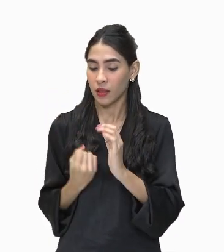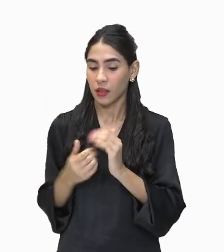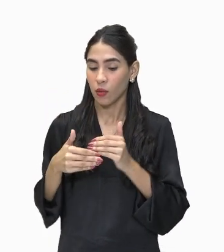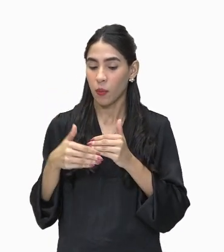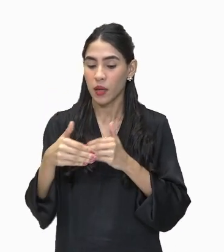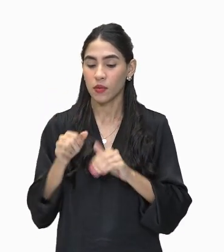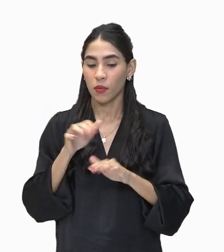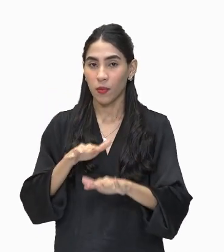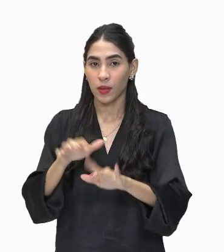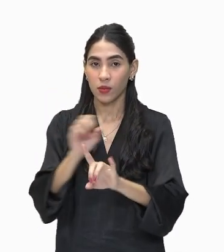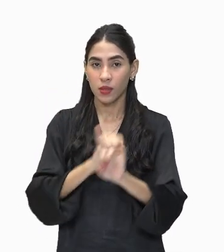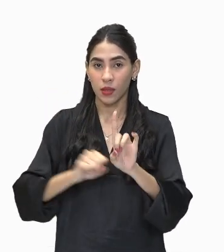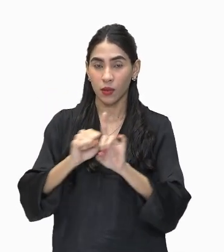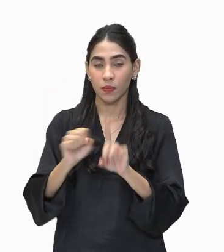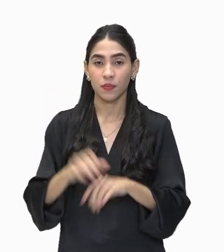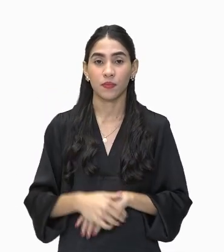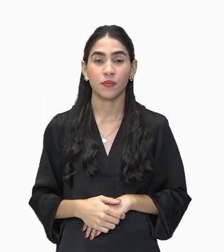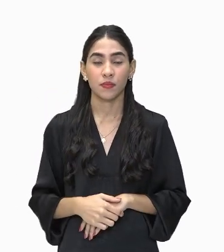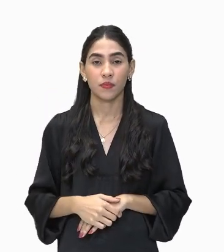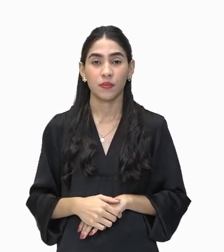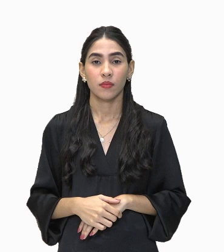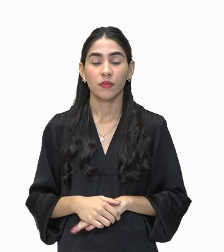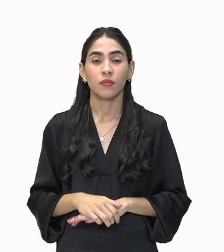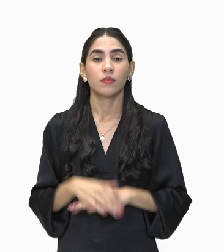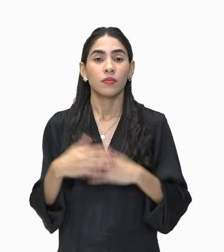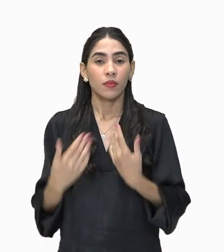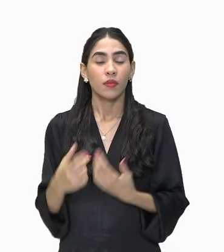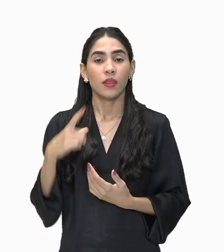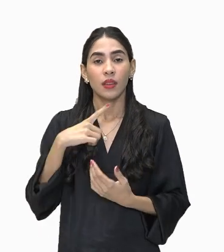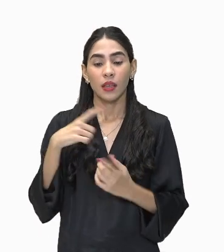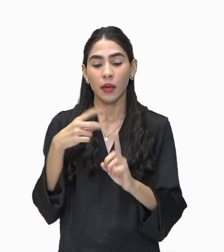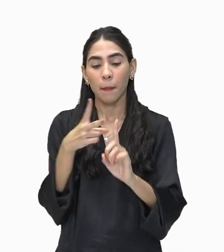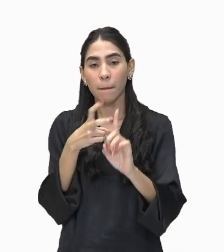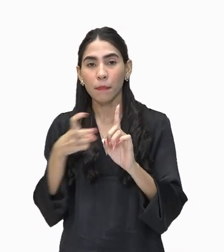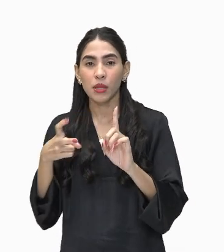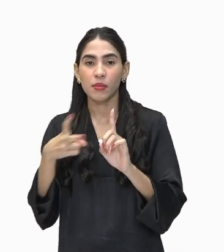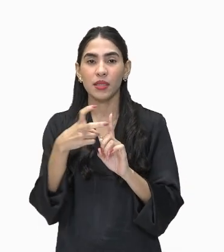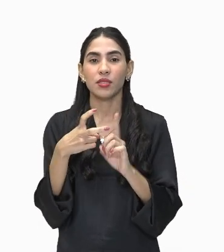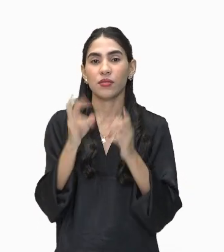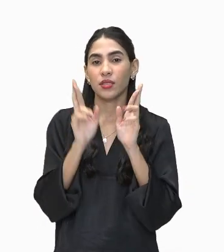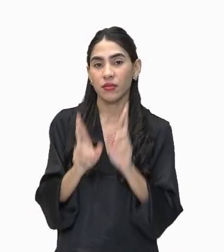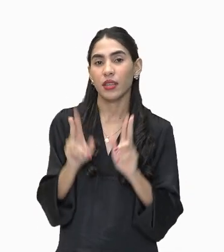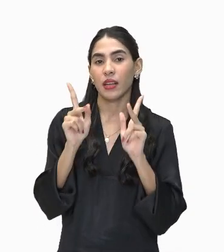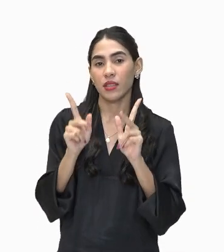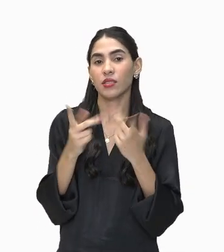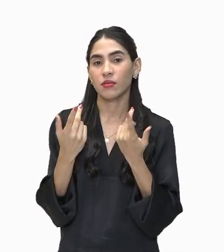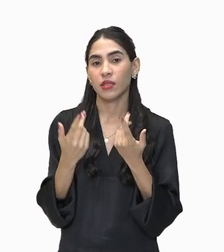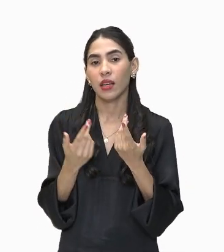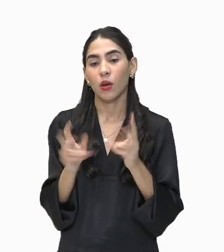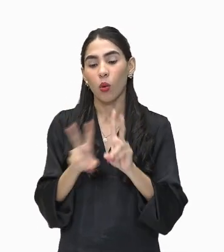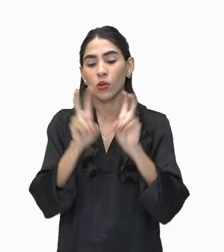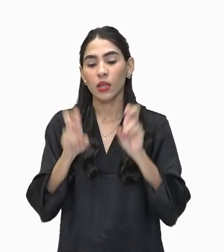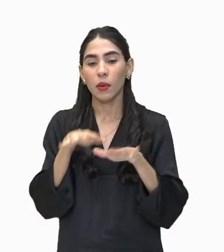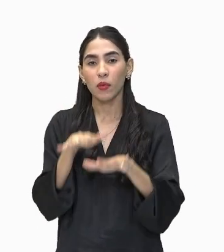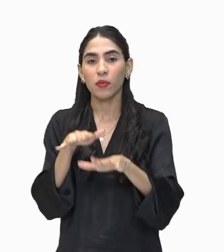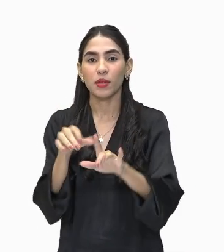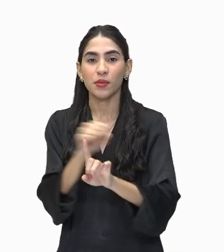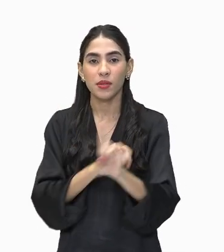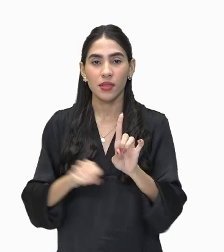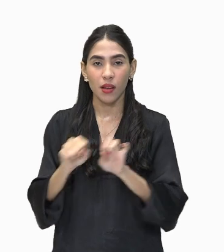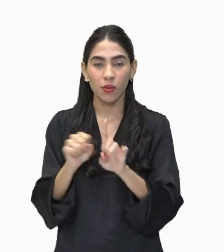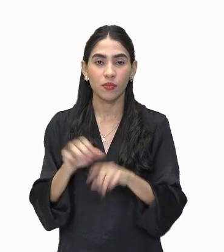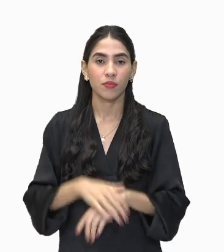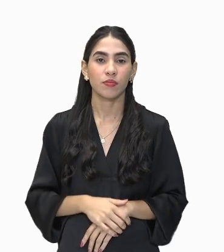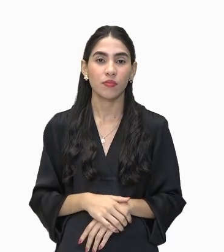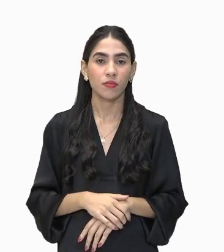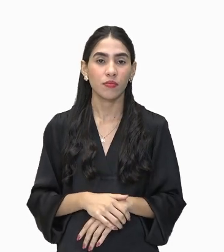não é isso? Muito bem, então nós temos aí visões diferentes sobre movimentos sociais. Nem